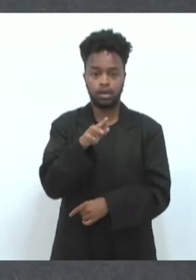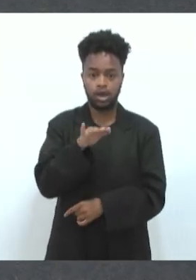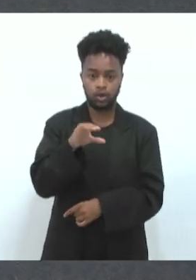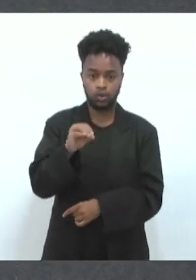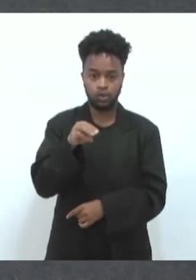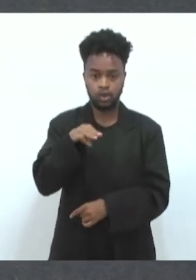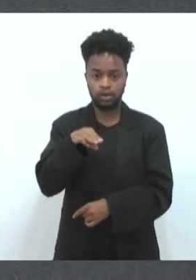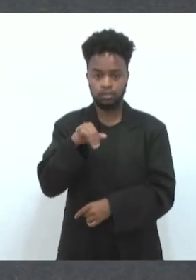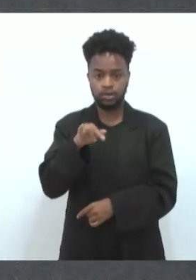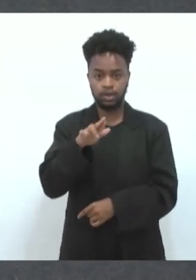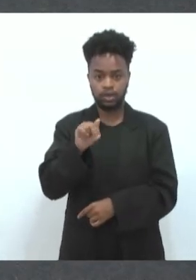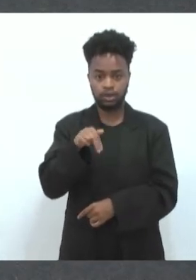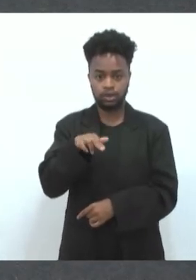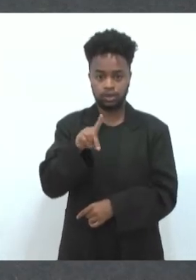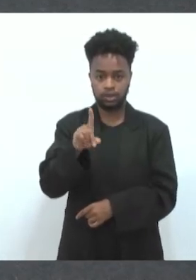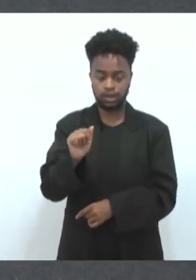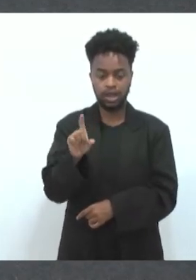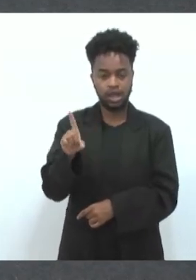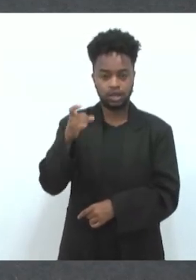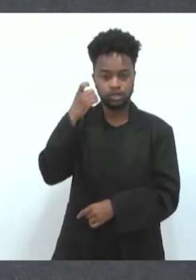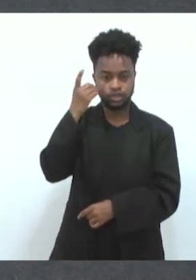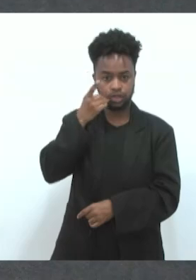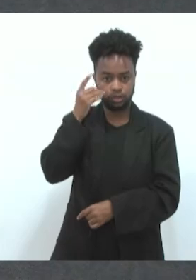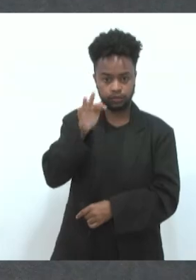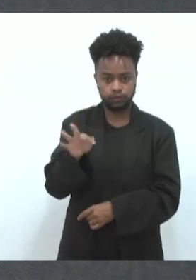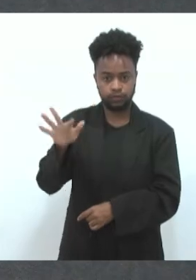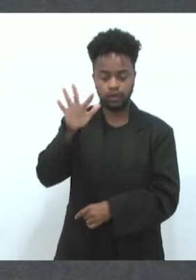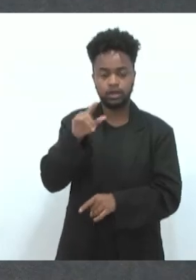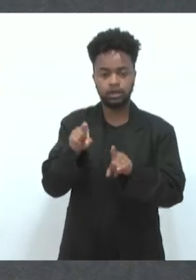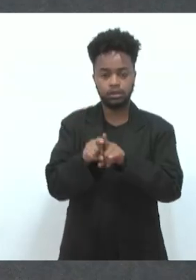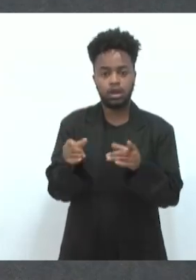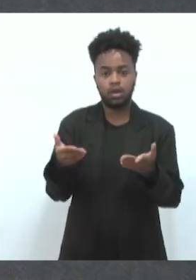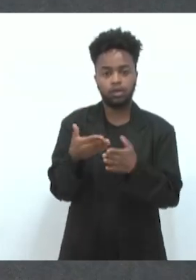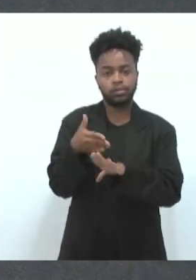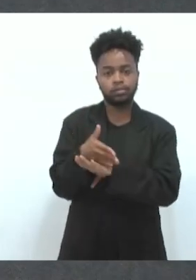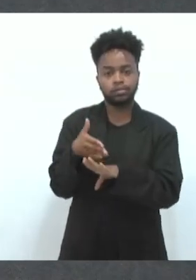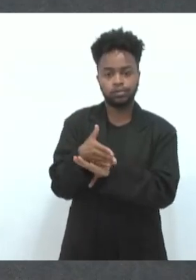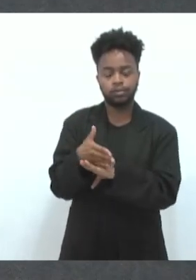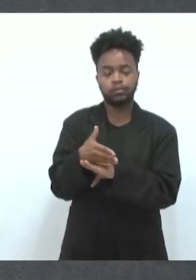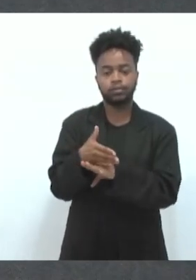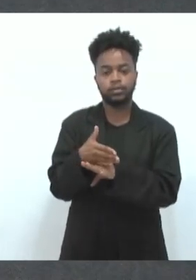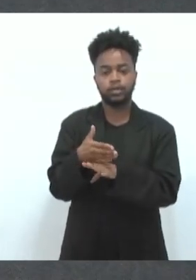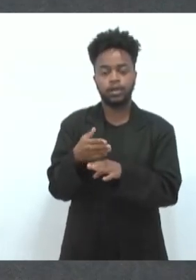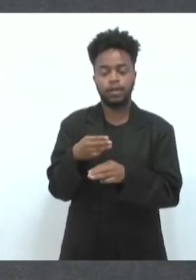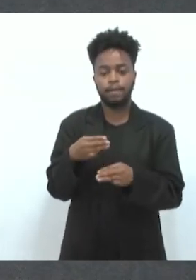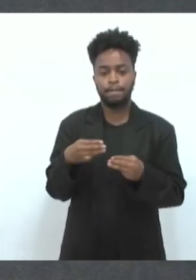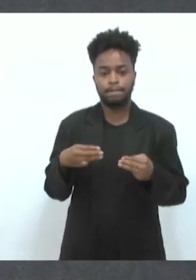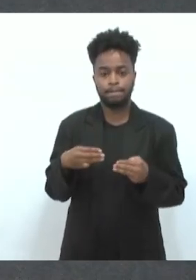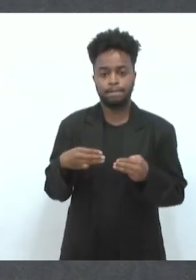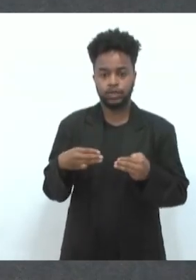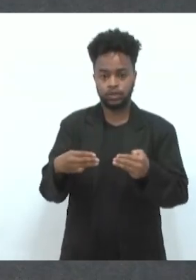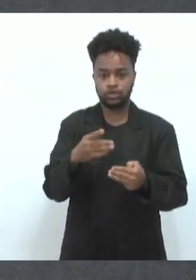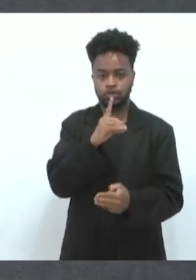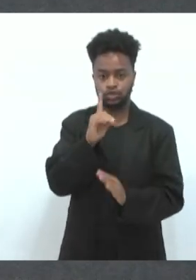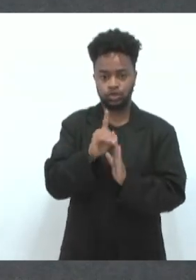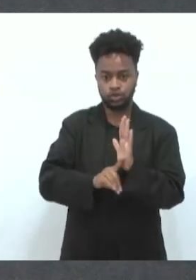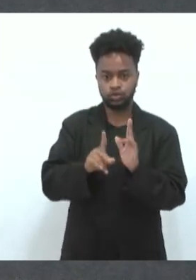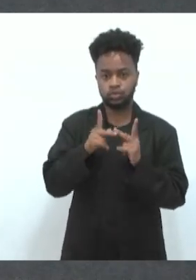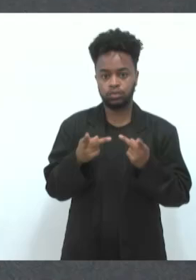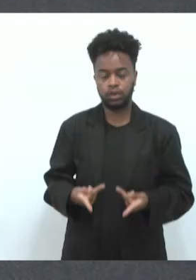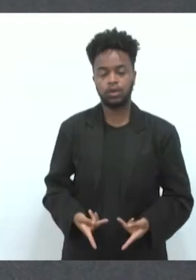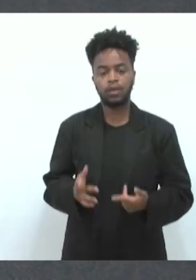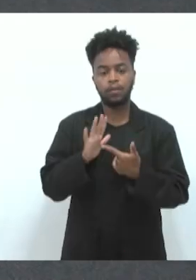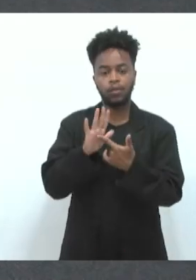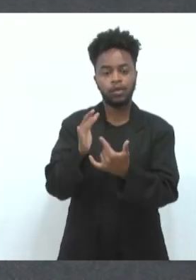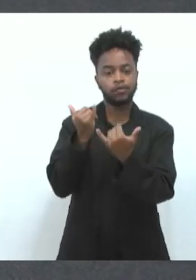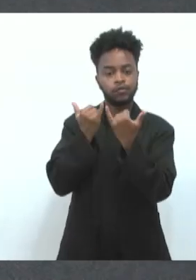federal, atualmente parte do Ministério dos Direitos Humanos, traz para a gente também a boa notícia